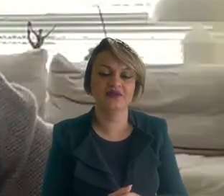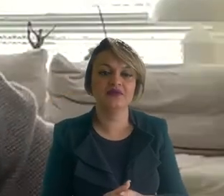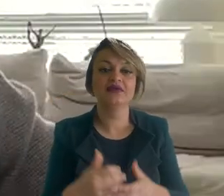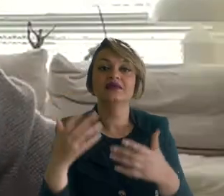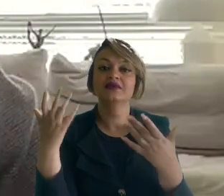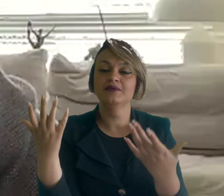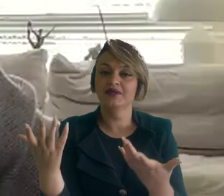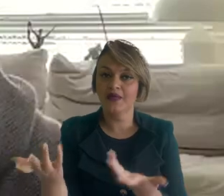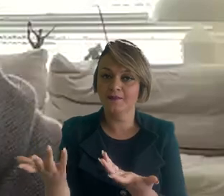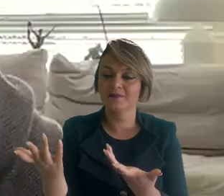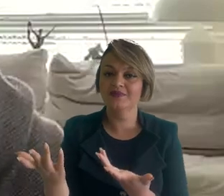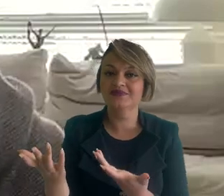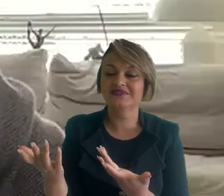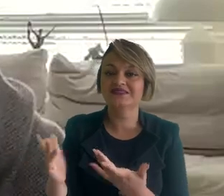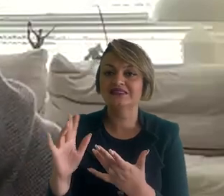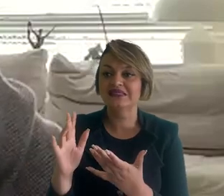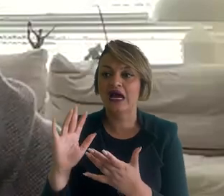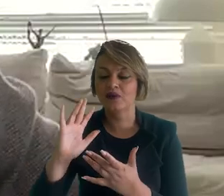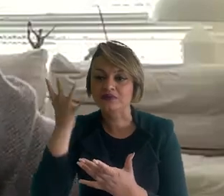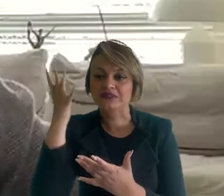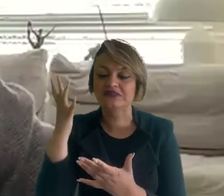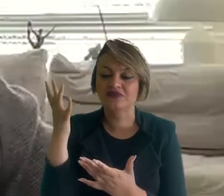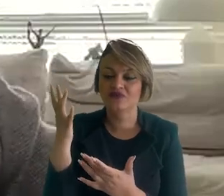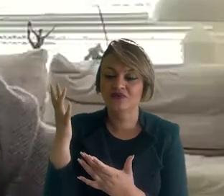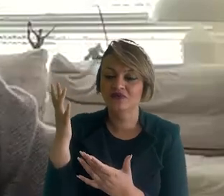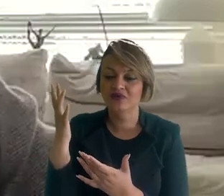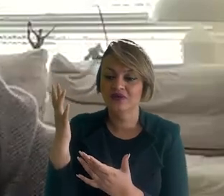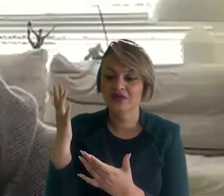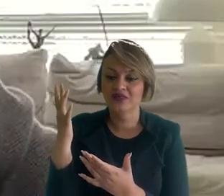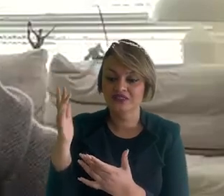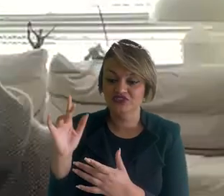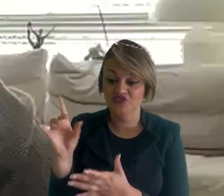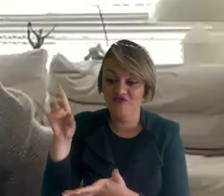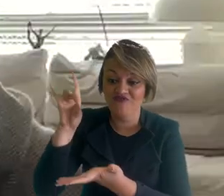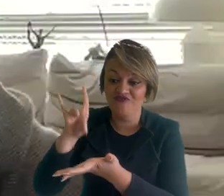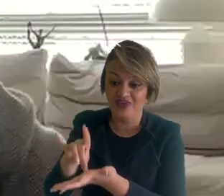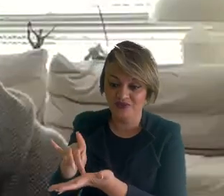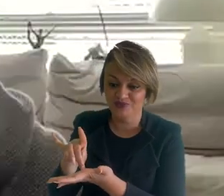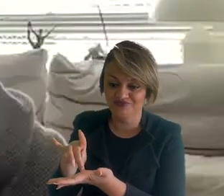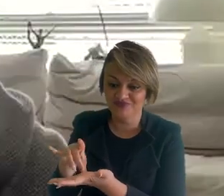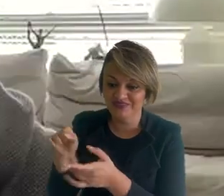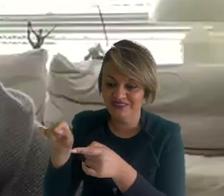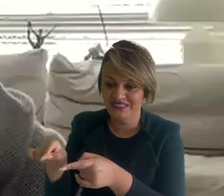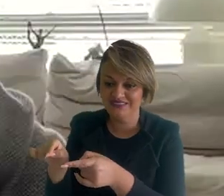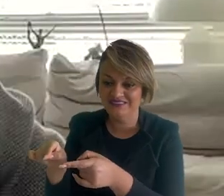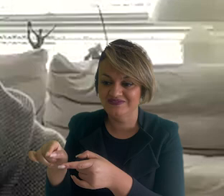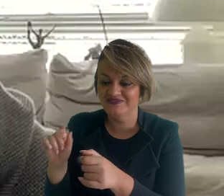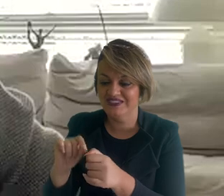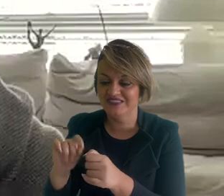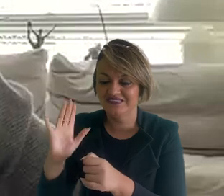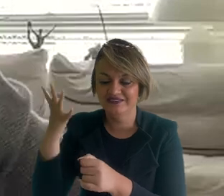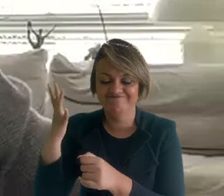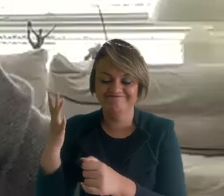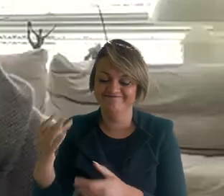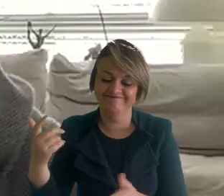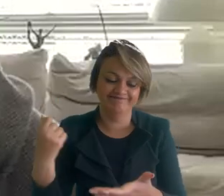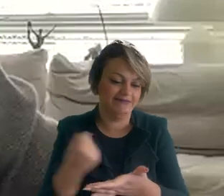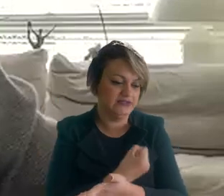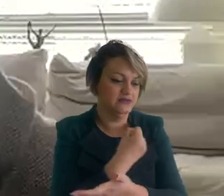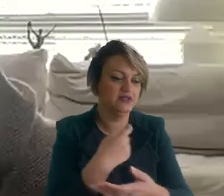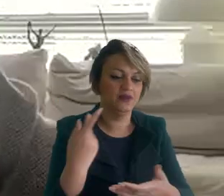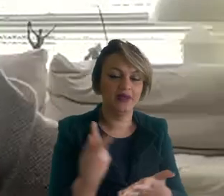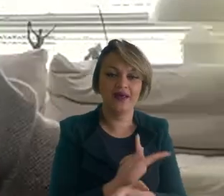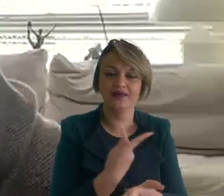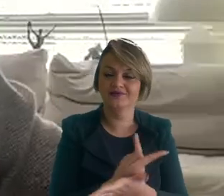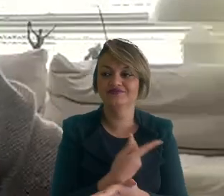de ter dado causa um fato que gera responsabilidade civil Essa